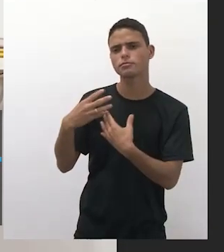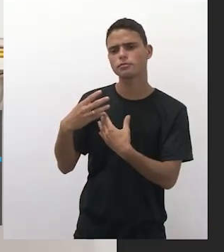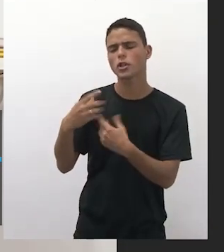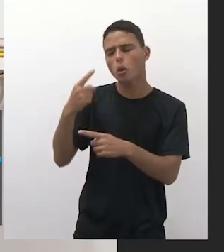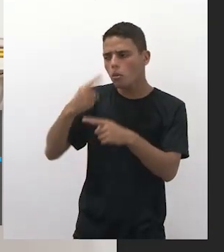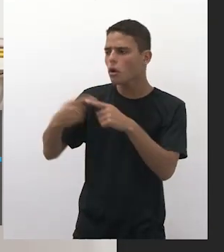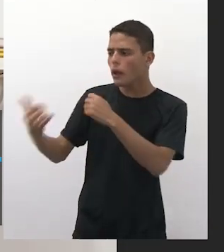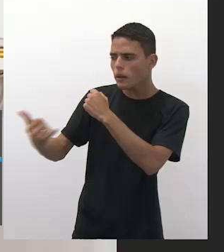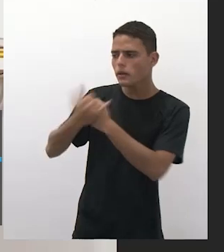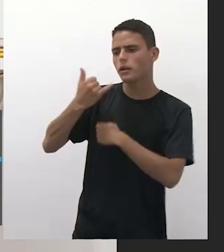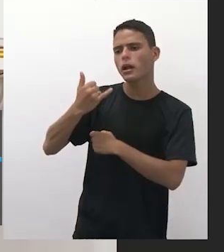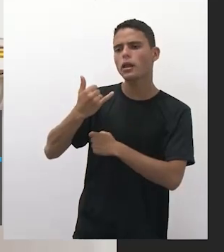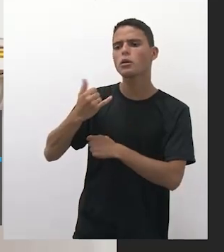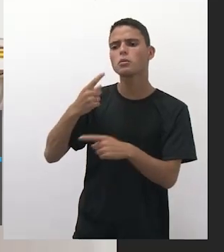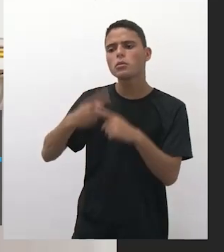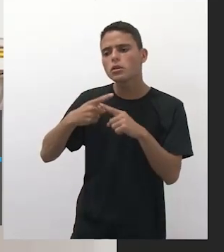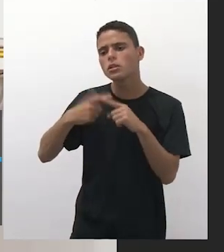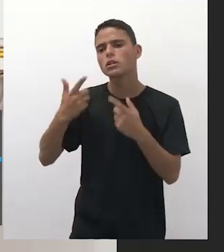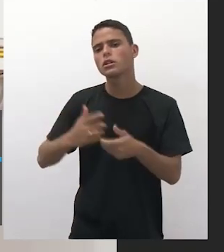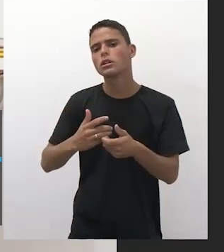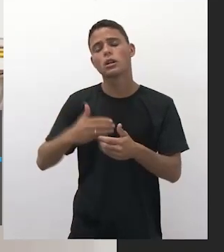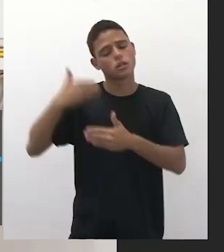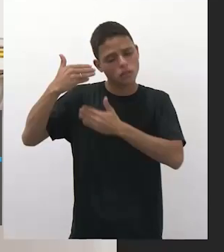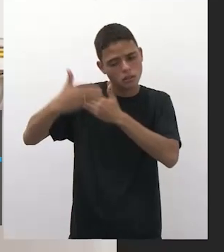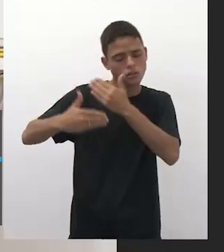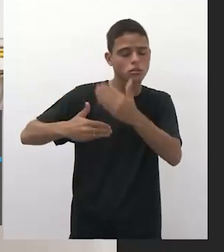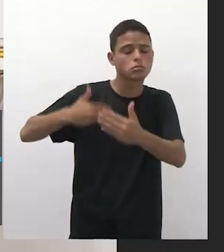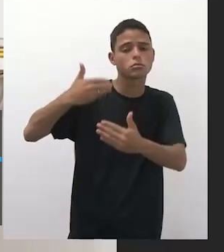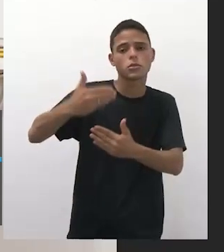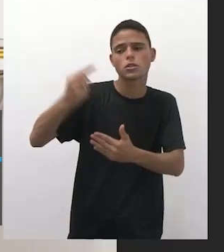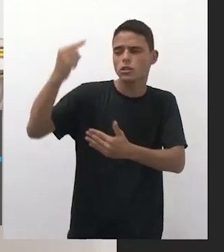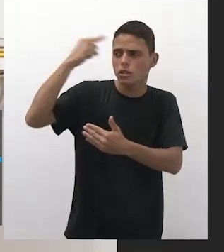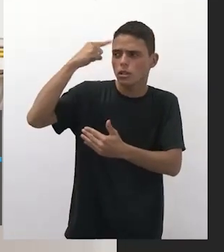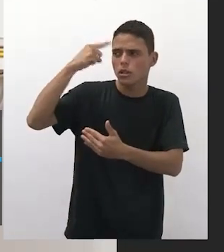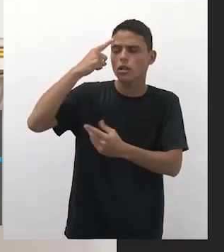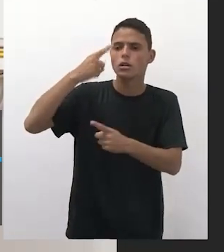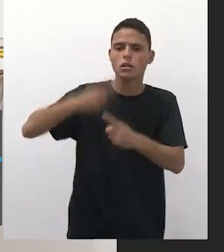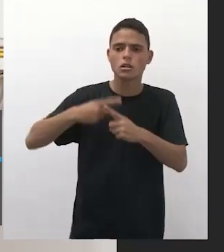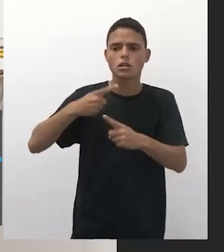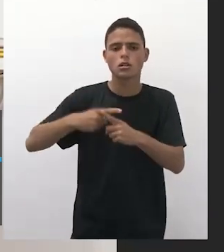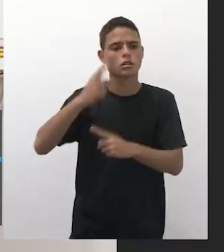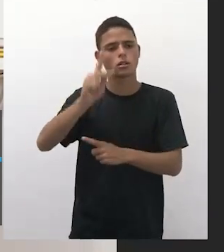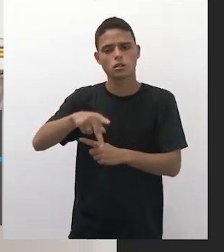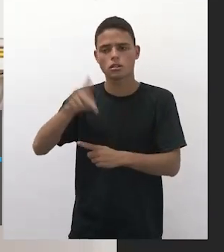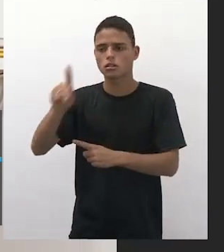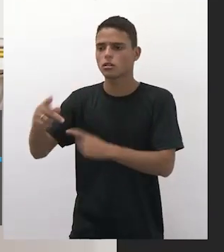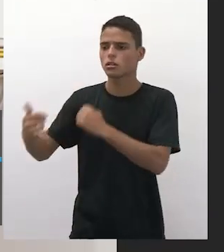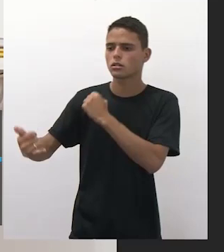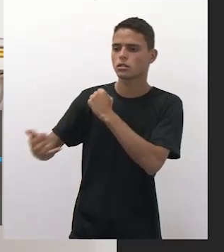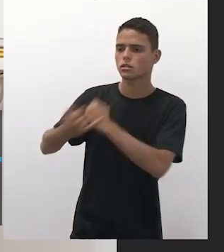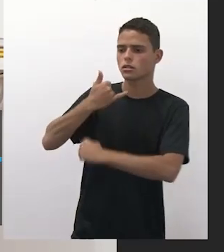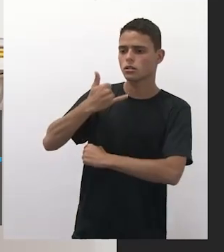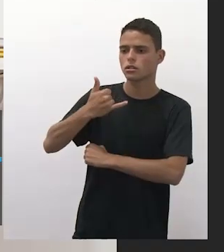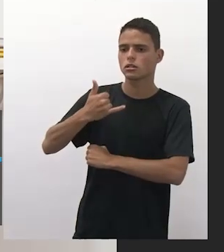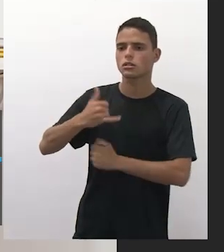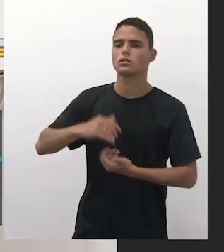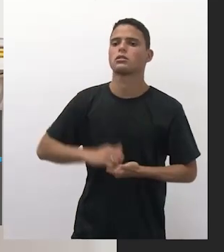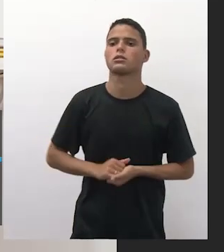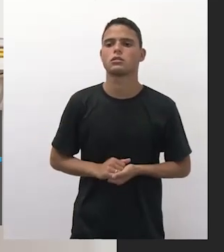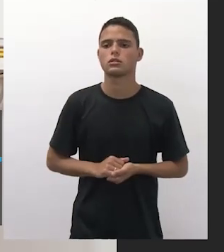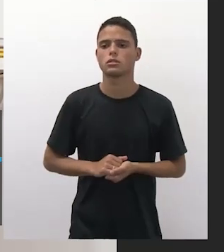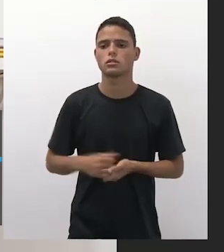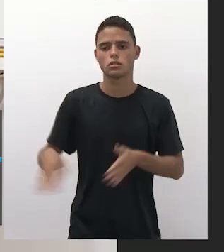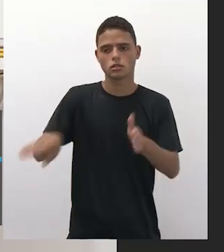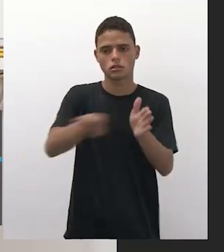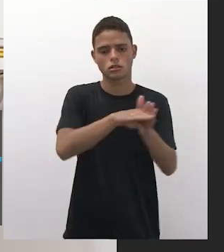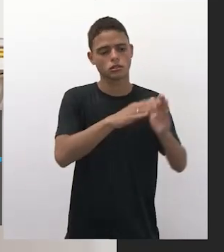E até hoje, assim, eu carrego isso comigo. Por que a professora me enganou daquela forma? Né? Aí cheguei em